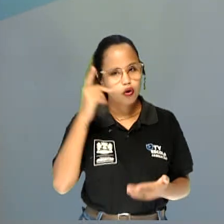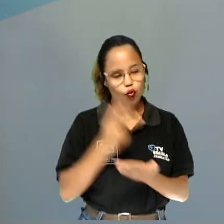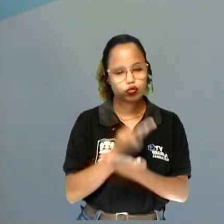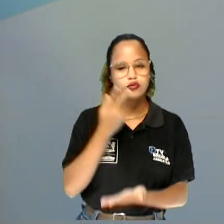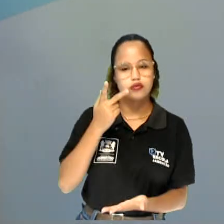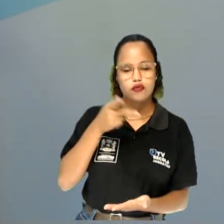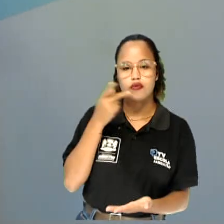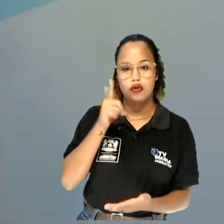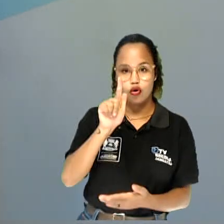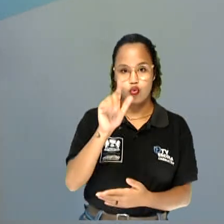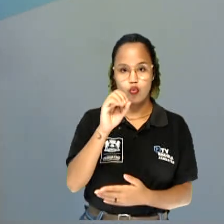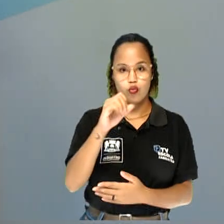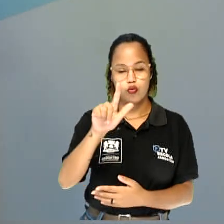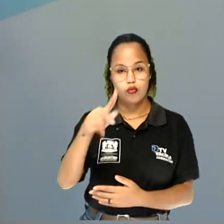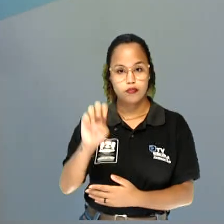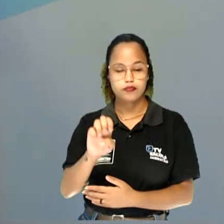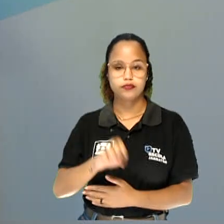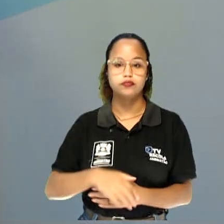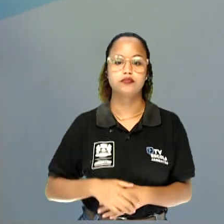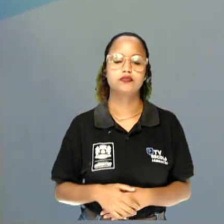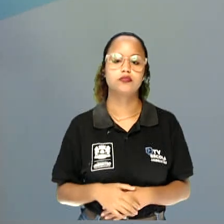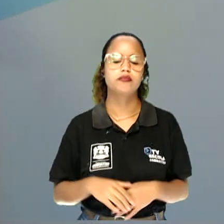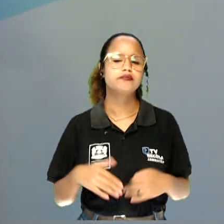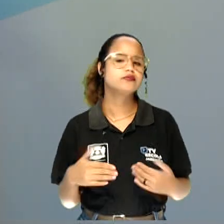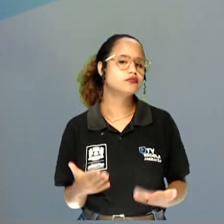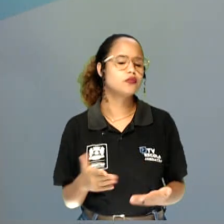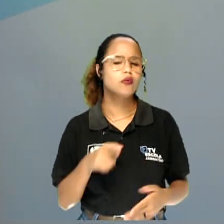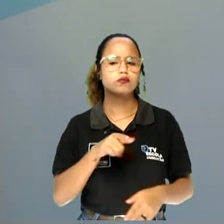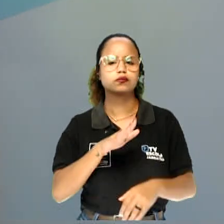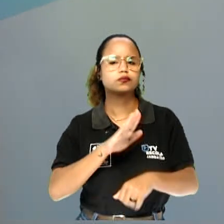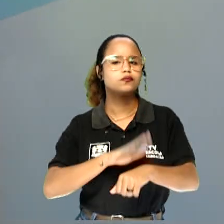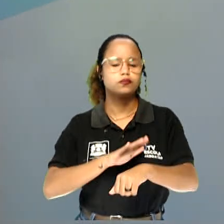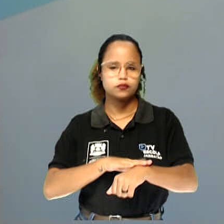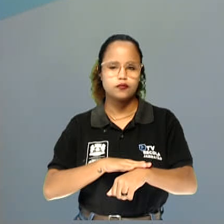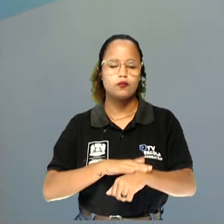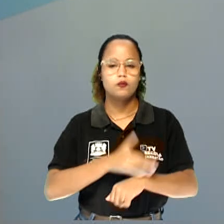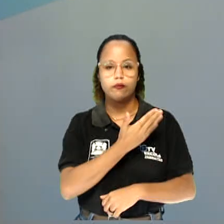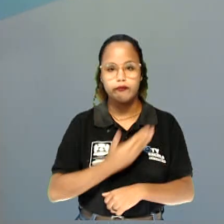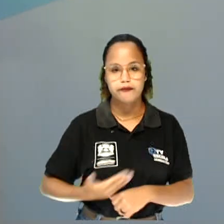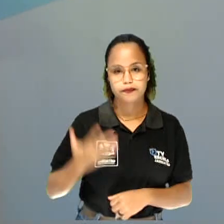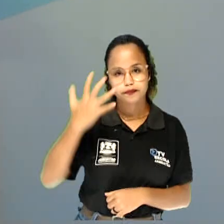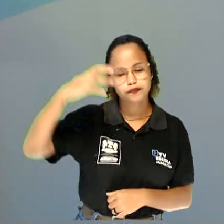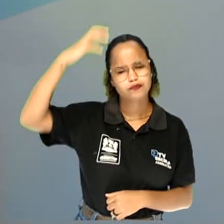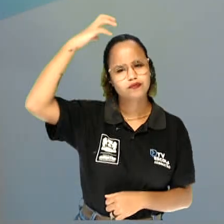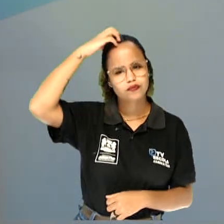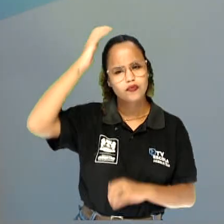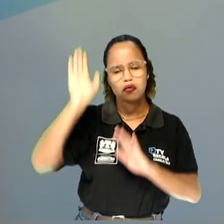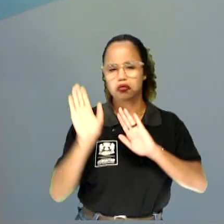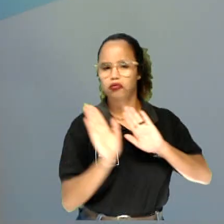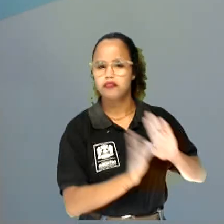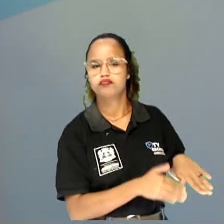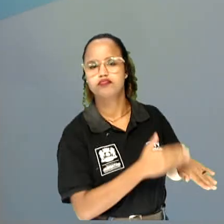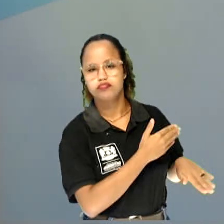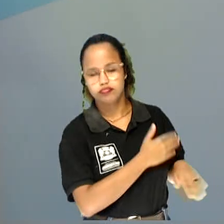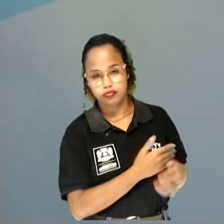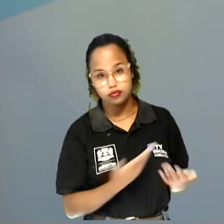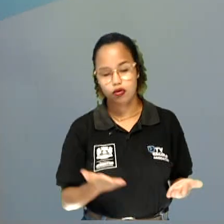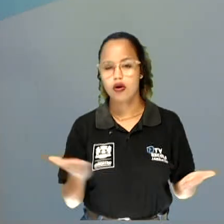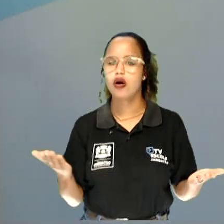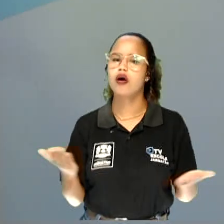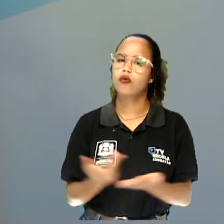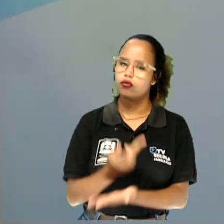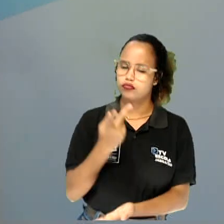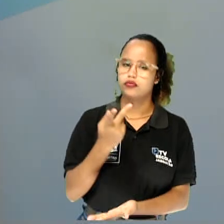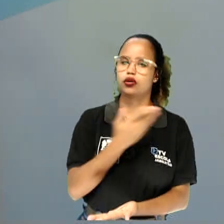passada? Nesse momento, a monarquia devia ficar para trás. Vem a república.